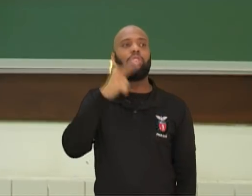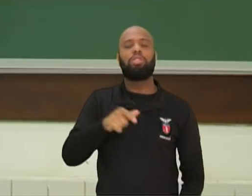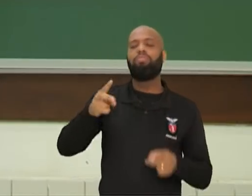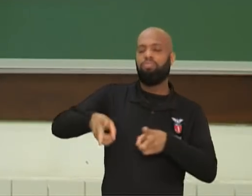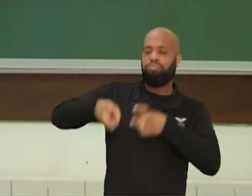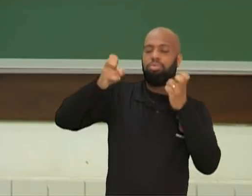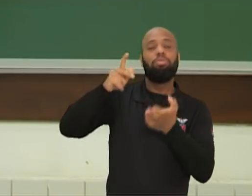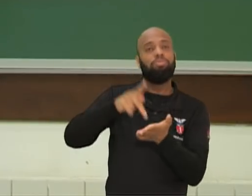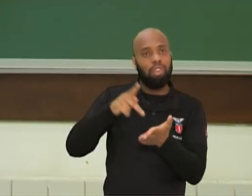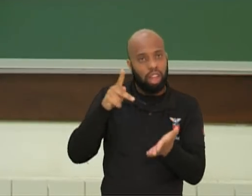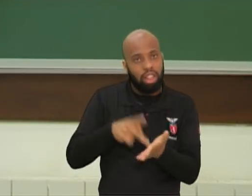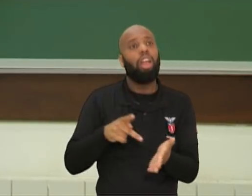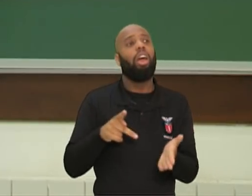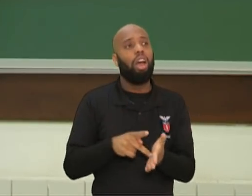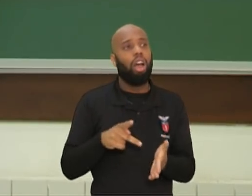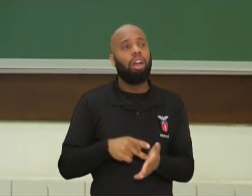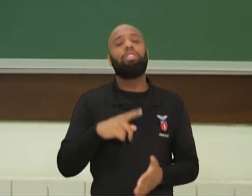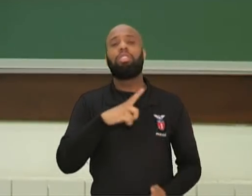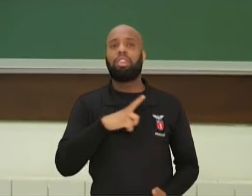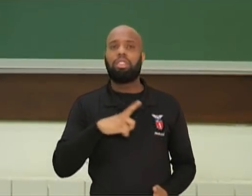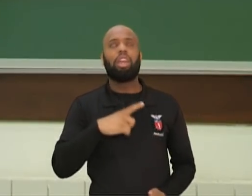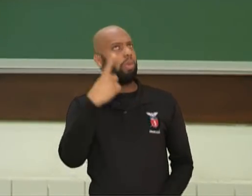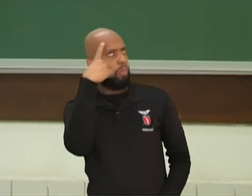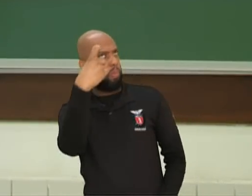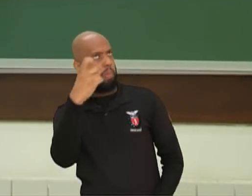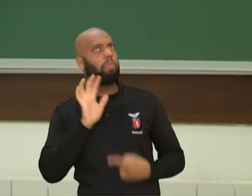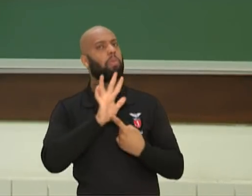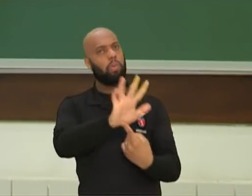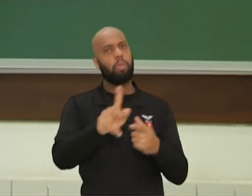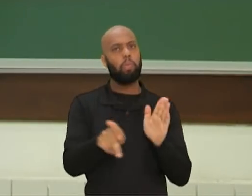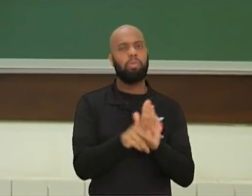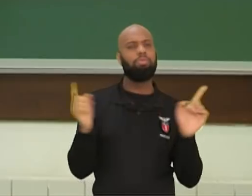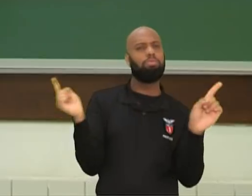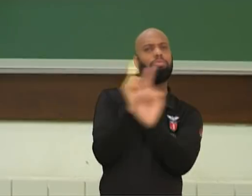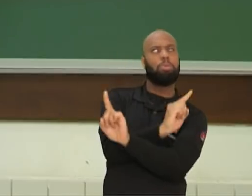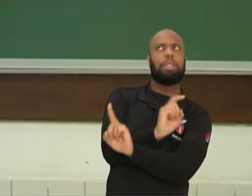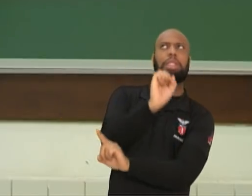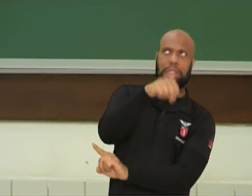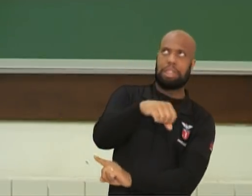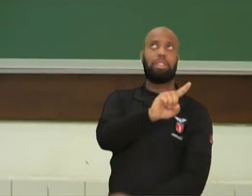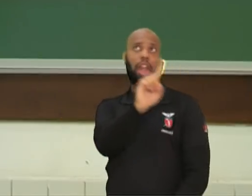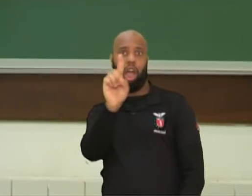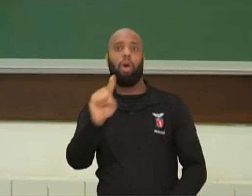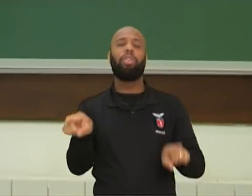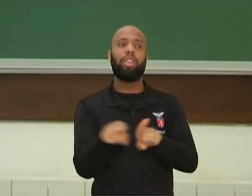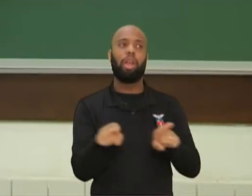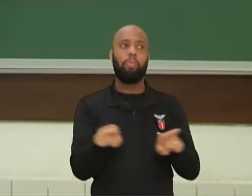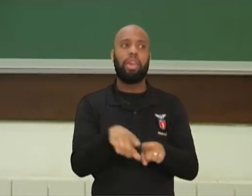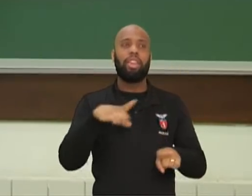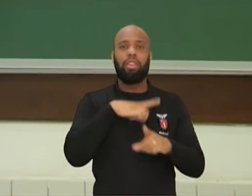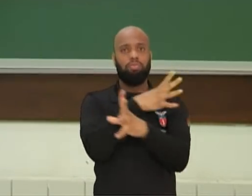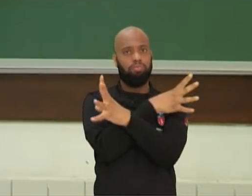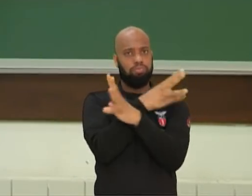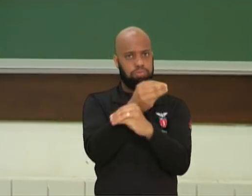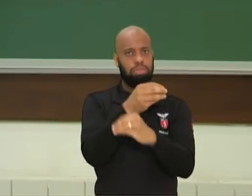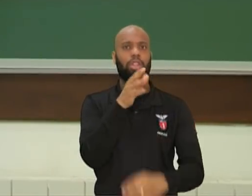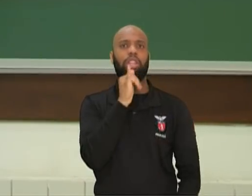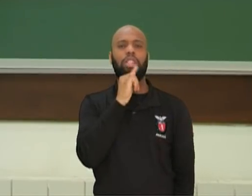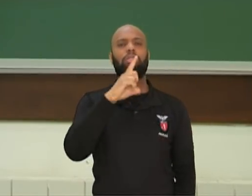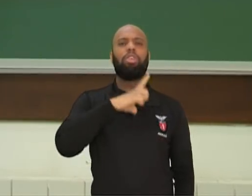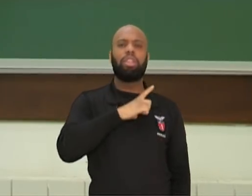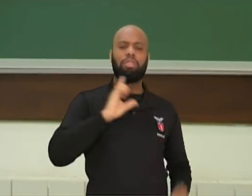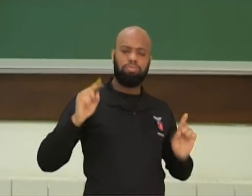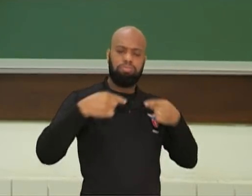observar que realmente está dando a ideia de adversidade ou não, se a oração, se a conjunção está